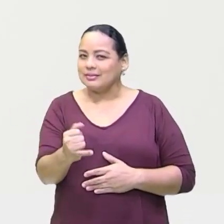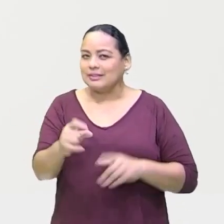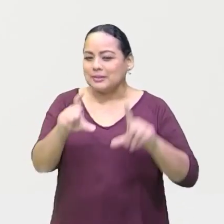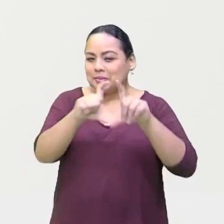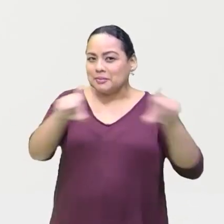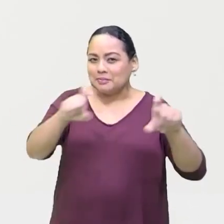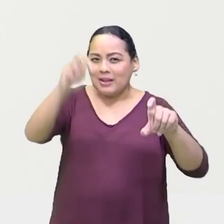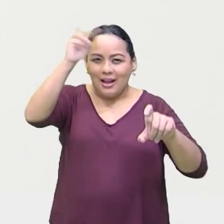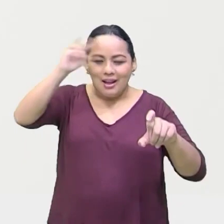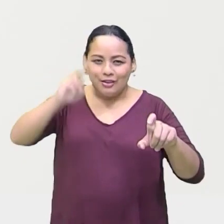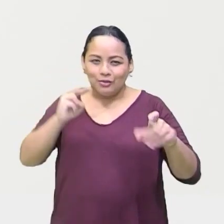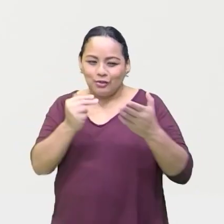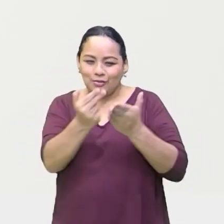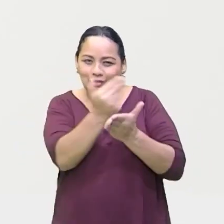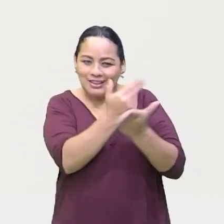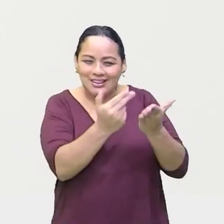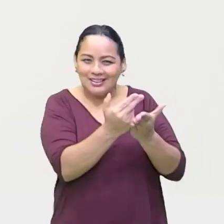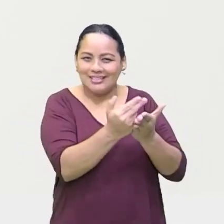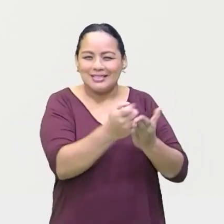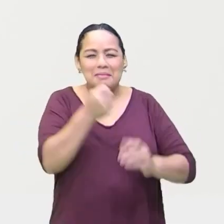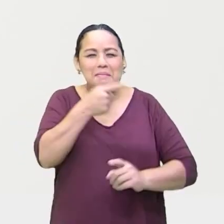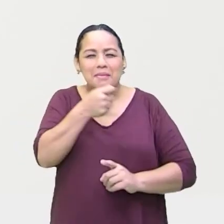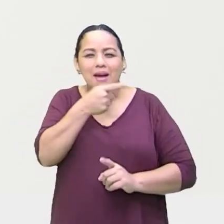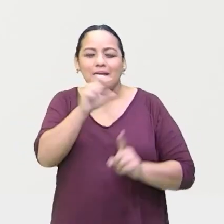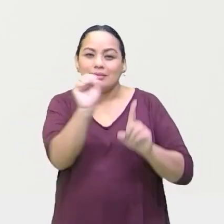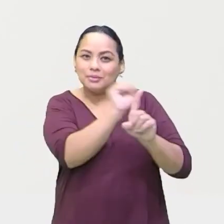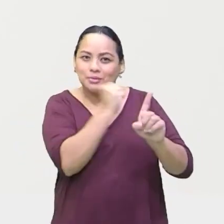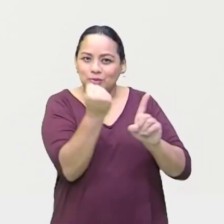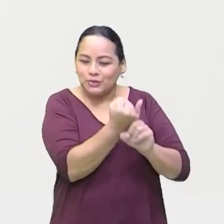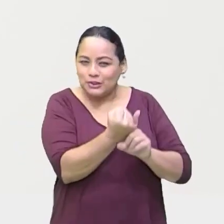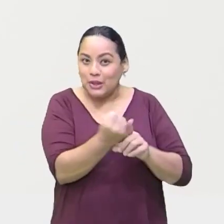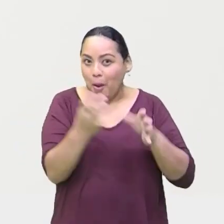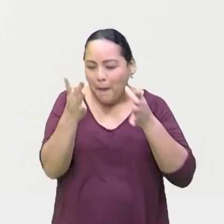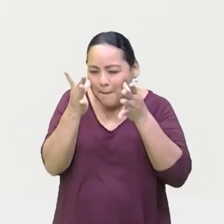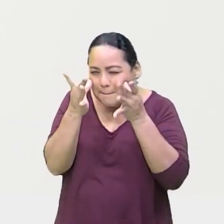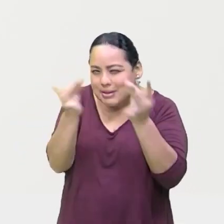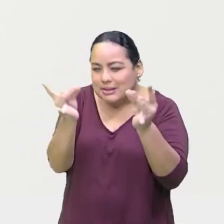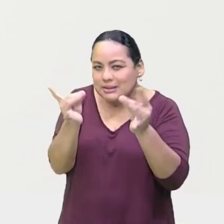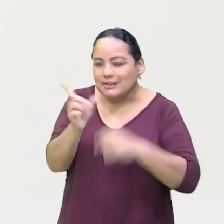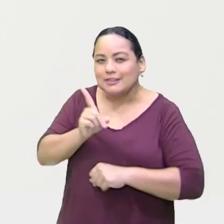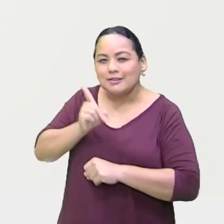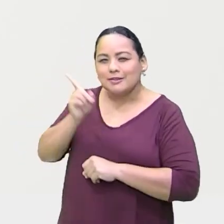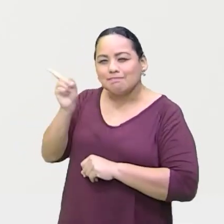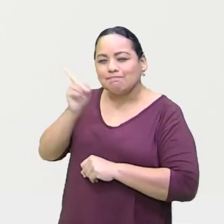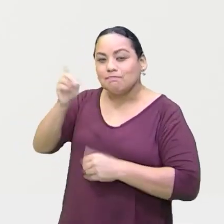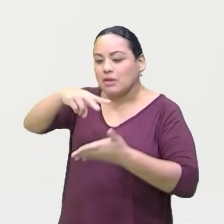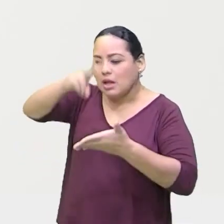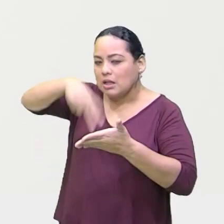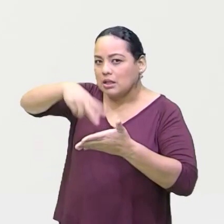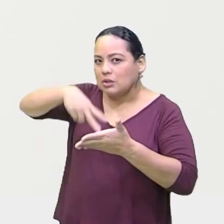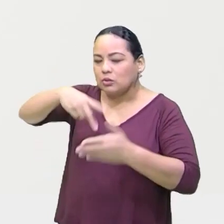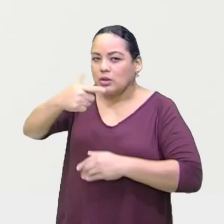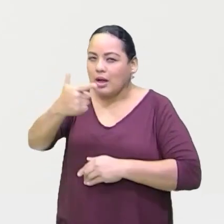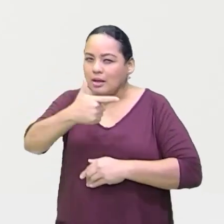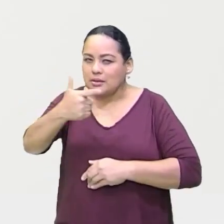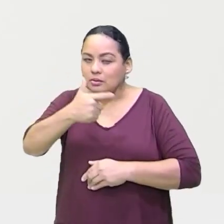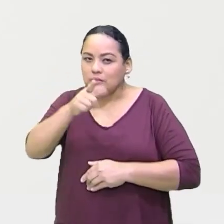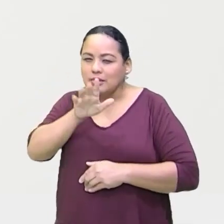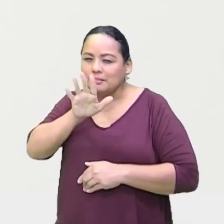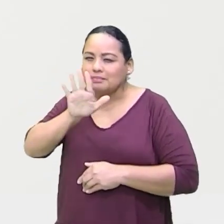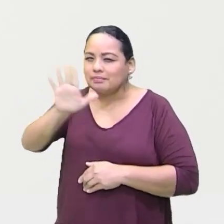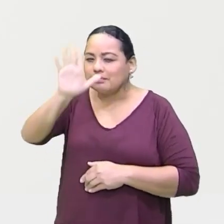Tirinha, humor social. Prestem atenção na leitura desta segunda